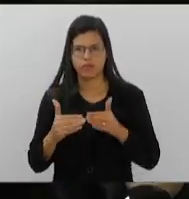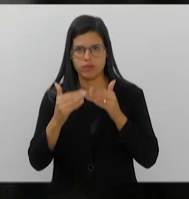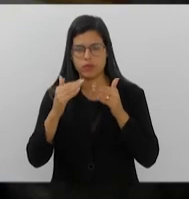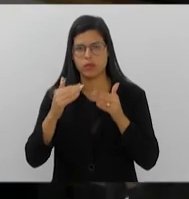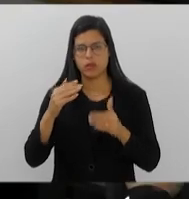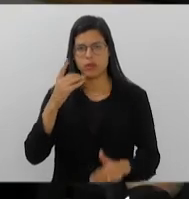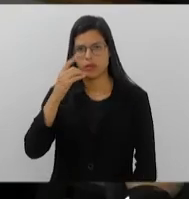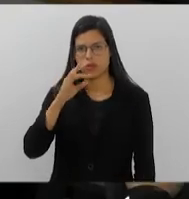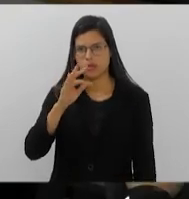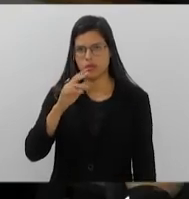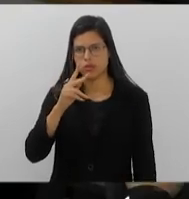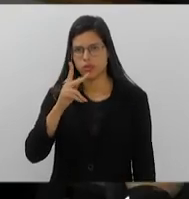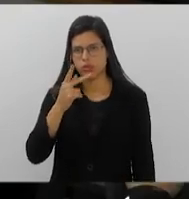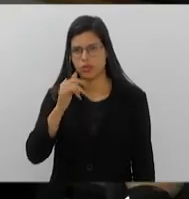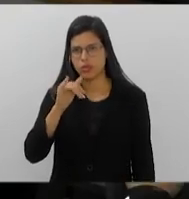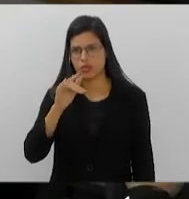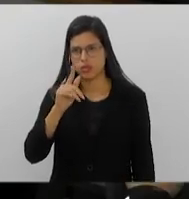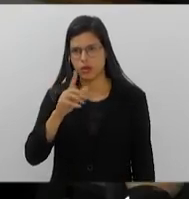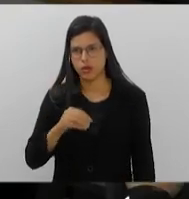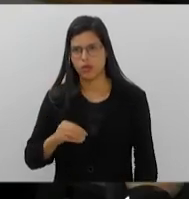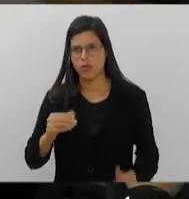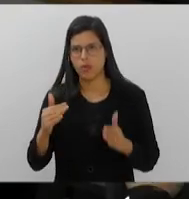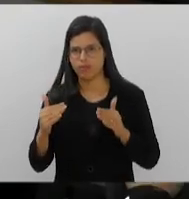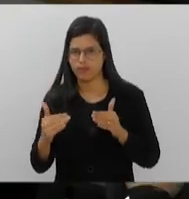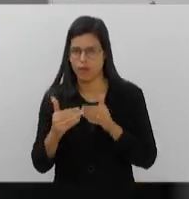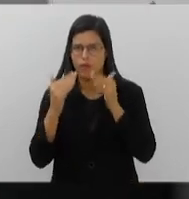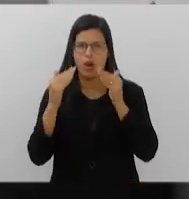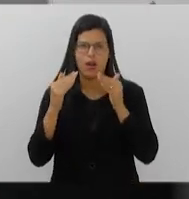Tiago Gagliasso? Contra tudo e contra todos, favorável.